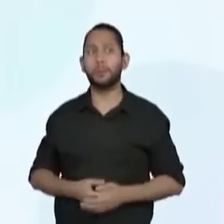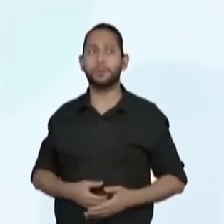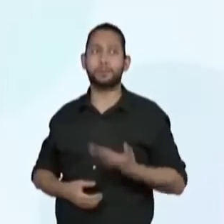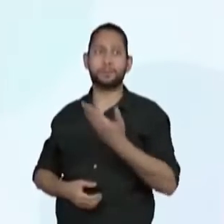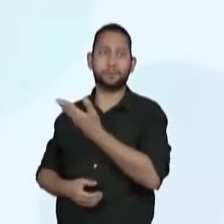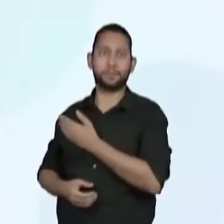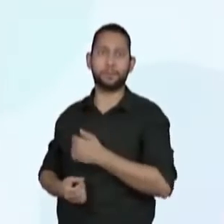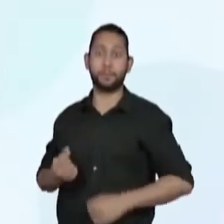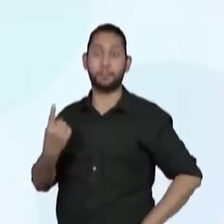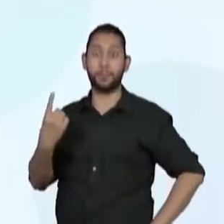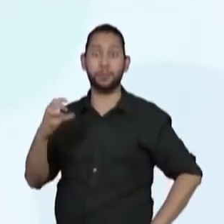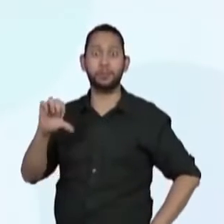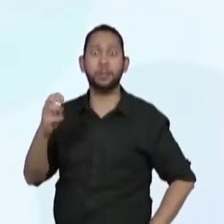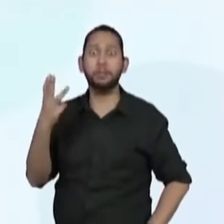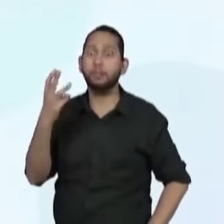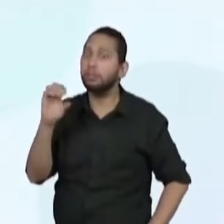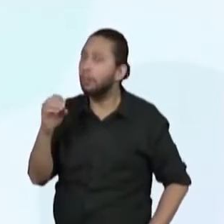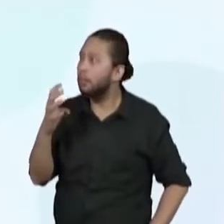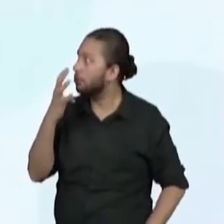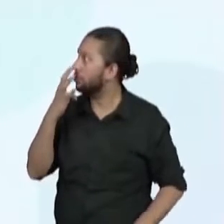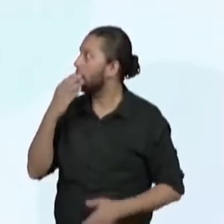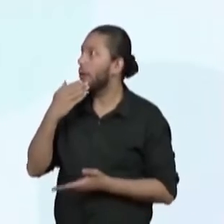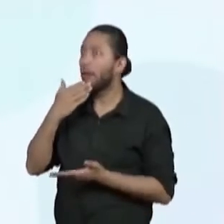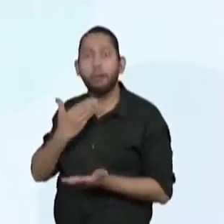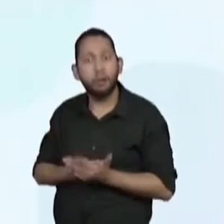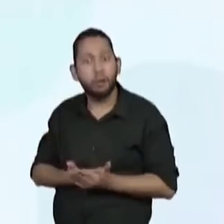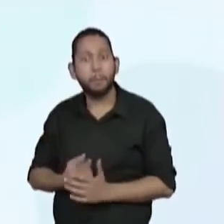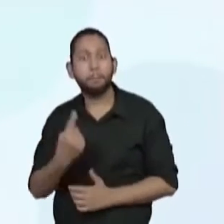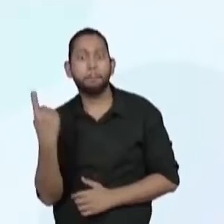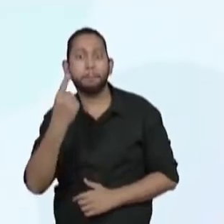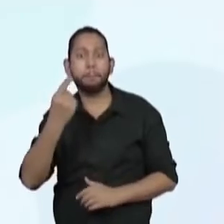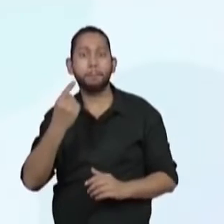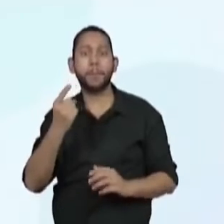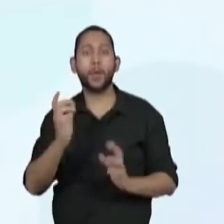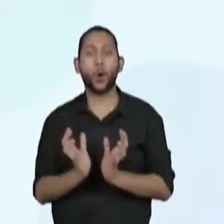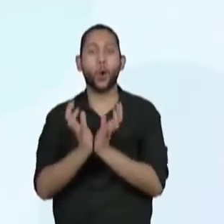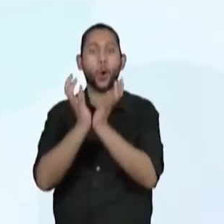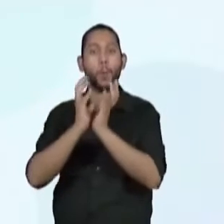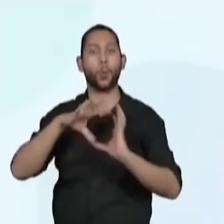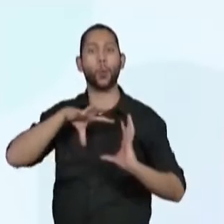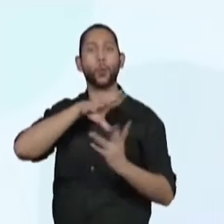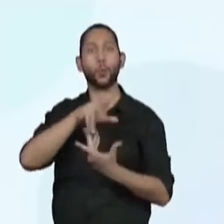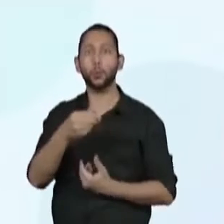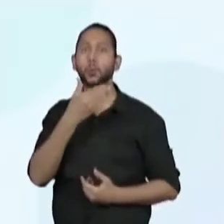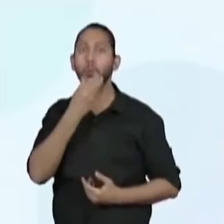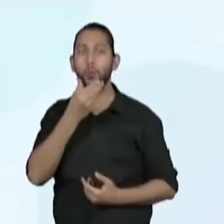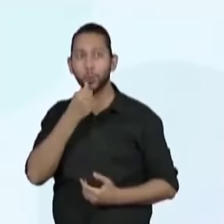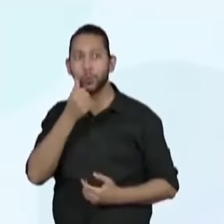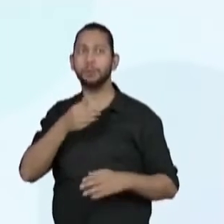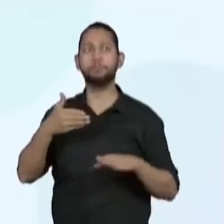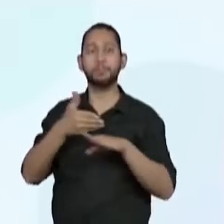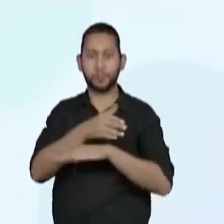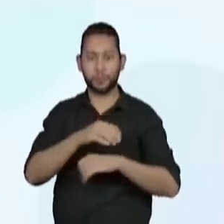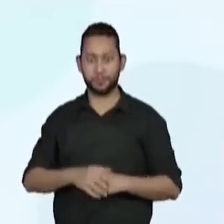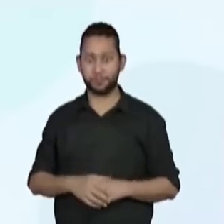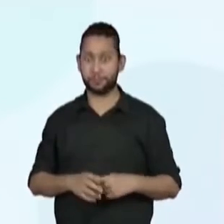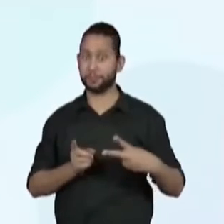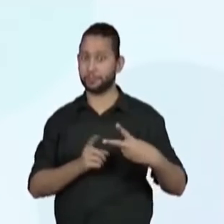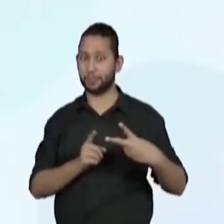em 1930, primeira Copa do Mundo masculina, Fran. Bacana, né? Depois,